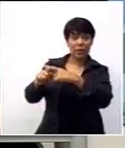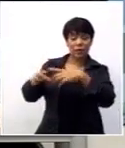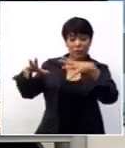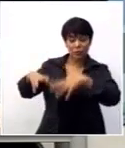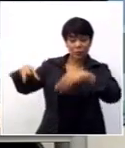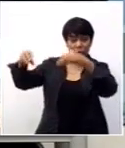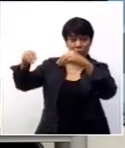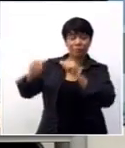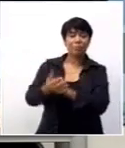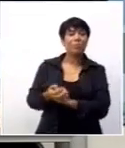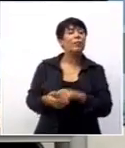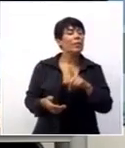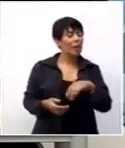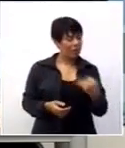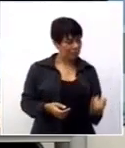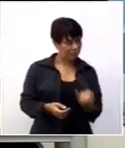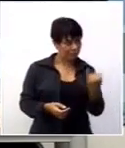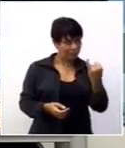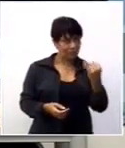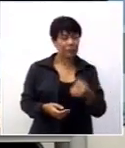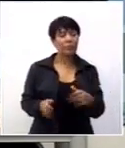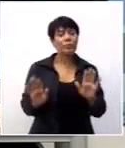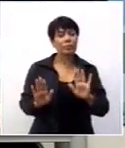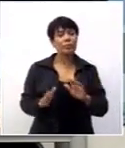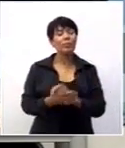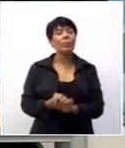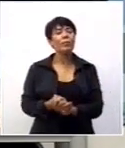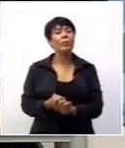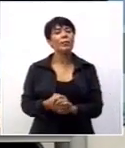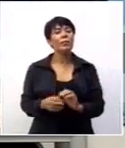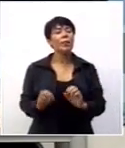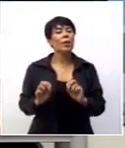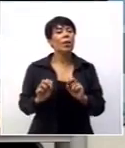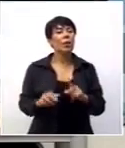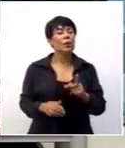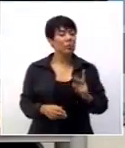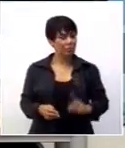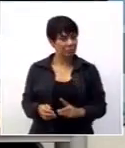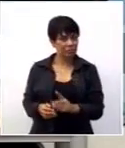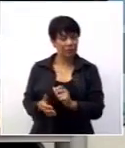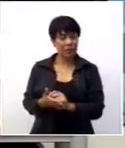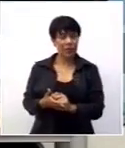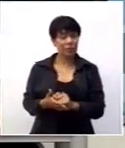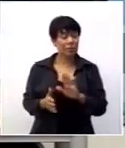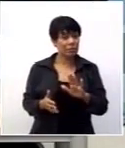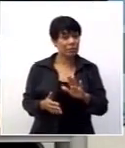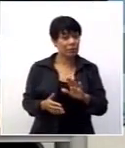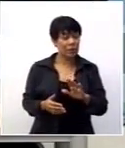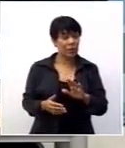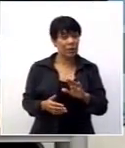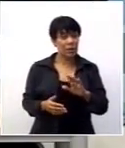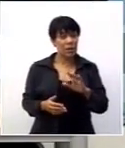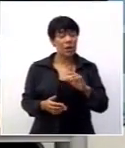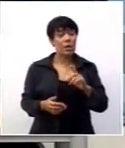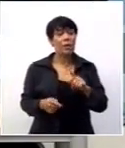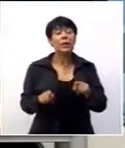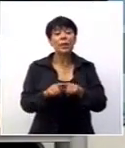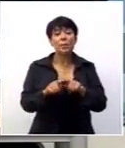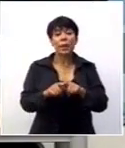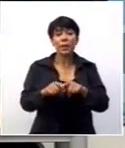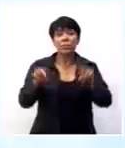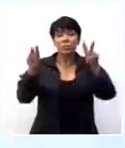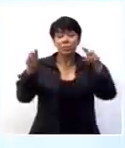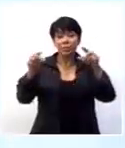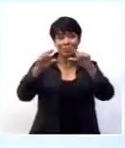importante. E, bom, para a gente fechar essa parte aqui e dar sequência, eu queria falar com vocês a respeito do título do